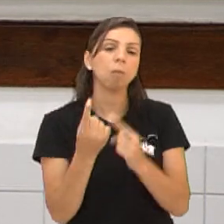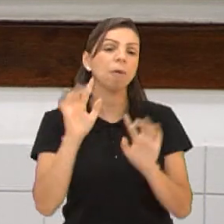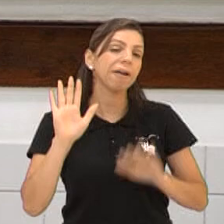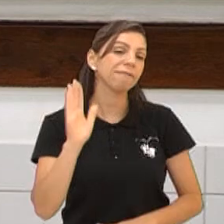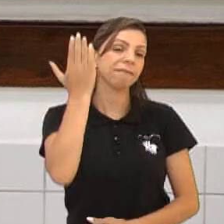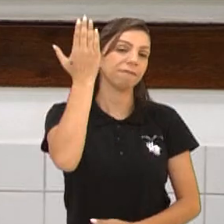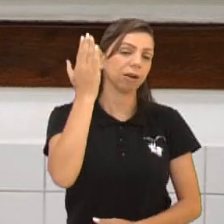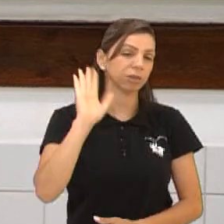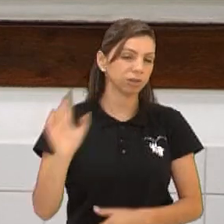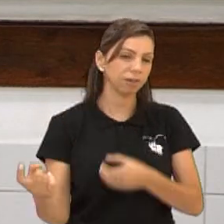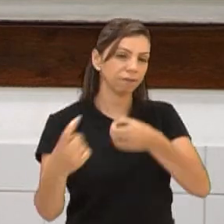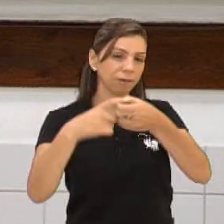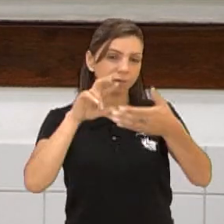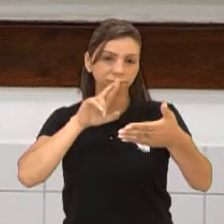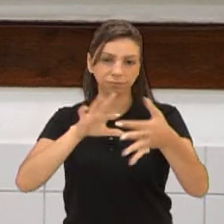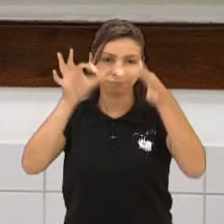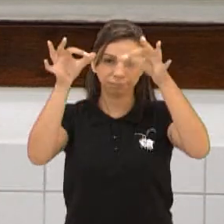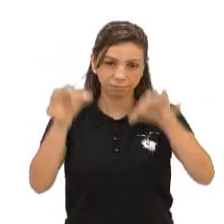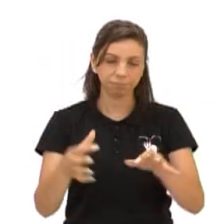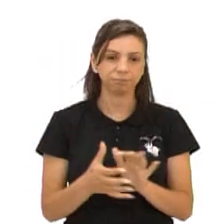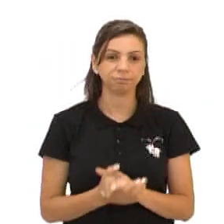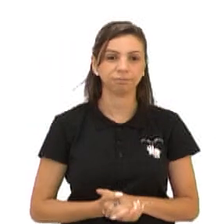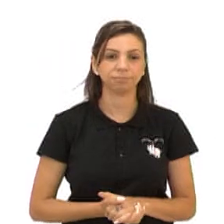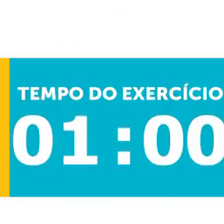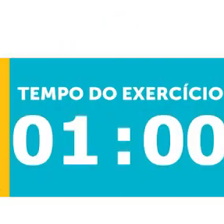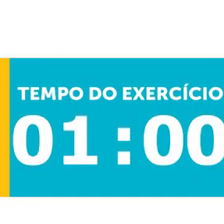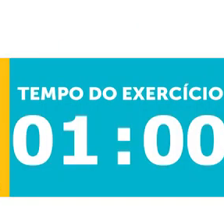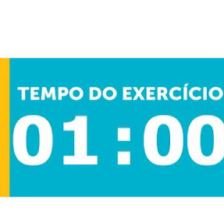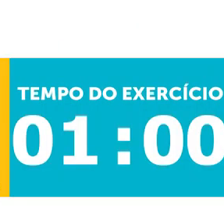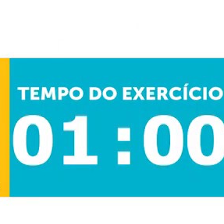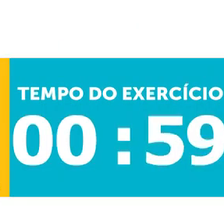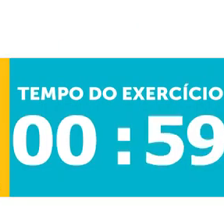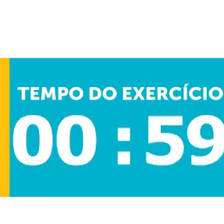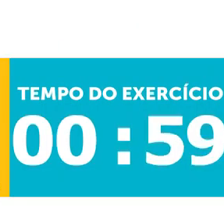de falsa causa e daqui a pouco eu volto com a resposta correta é